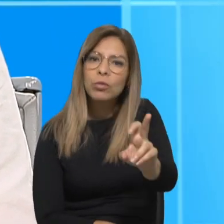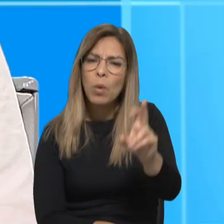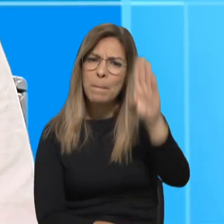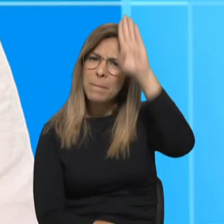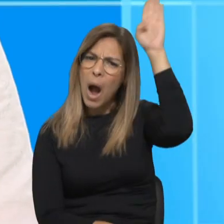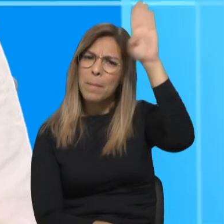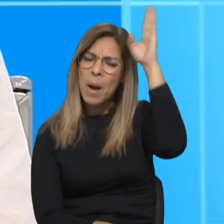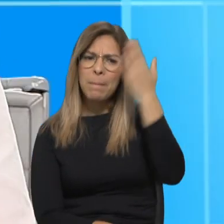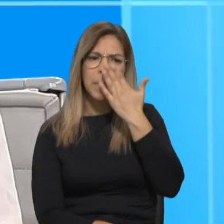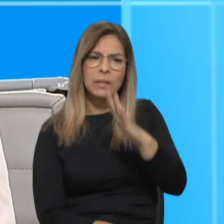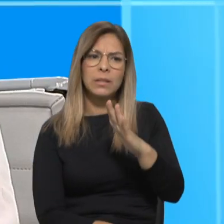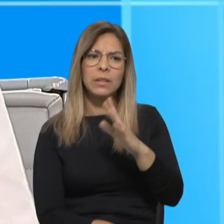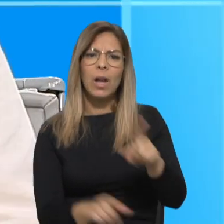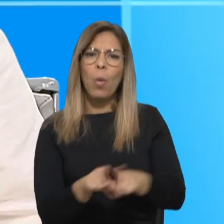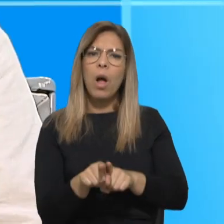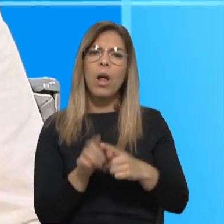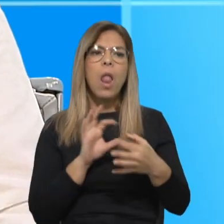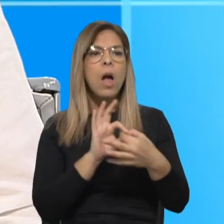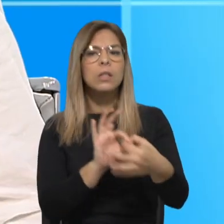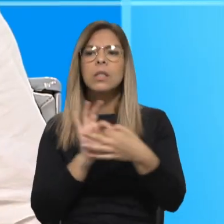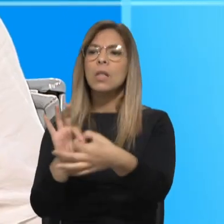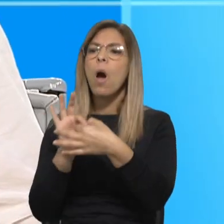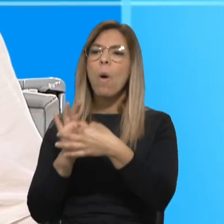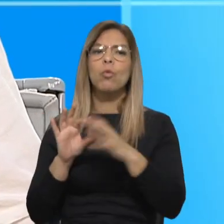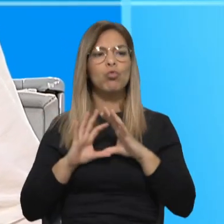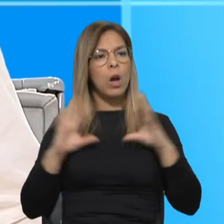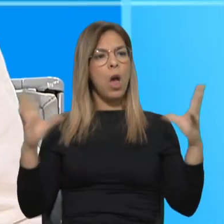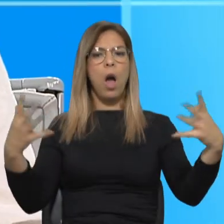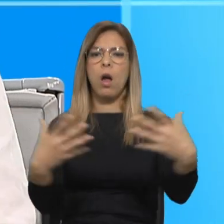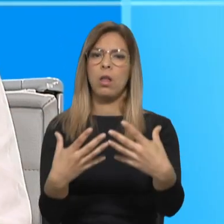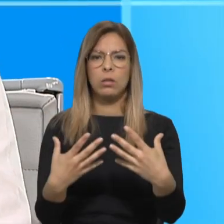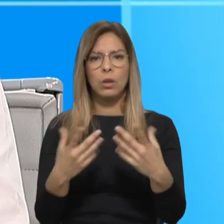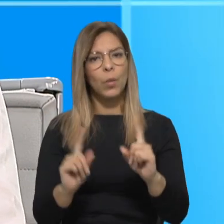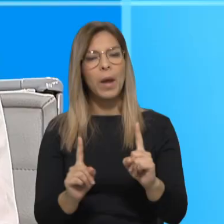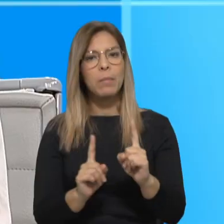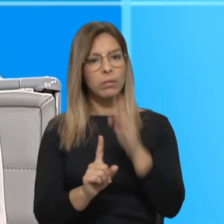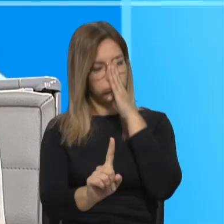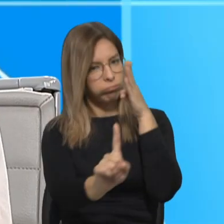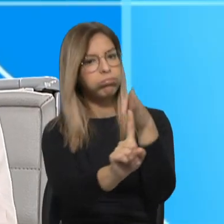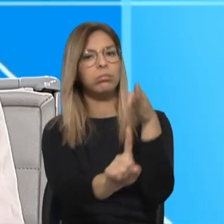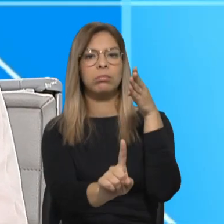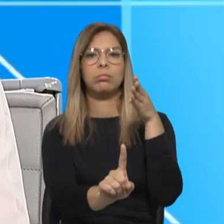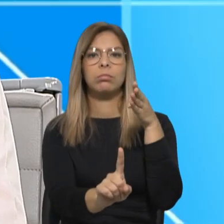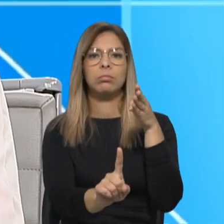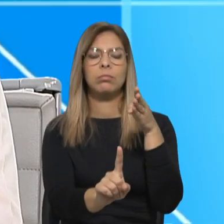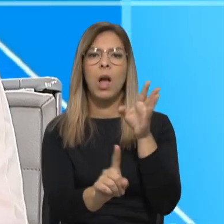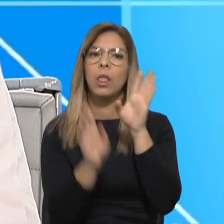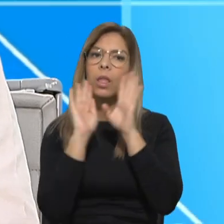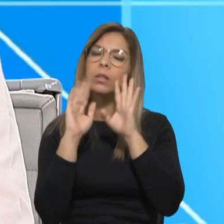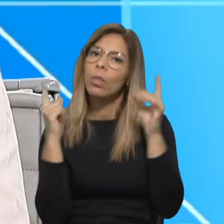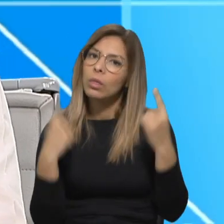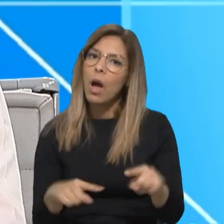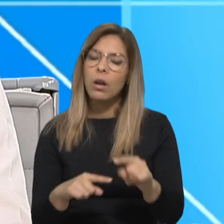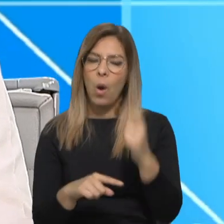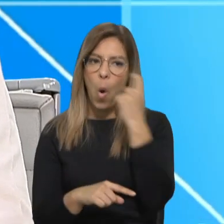que não se relaciona com a massa, com a multidão, não é? Mas que está muito atento aos